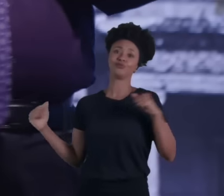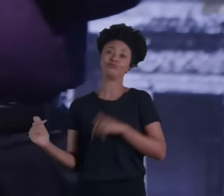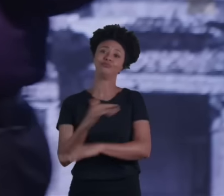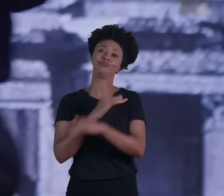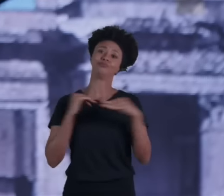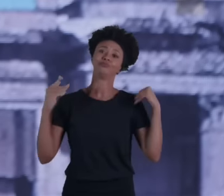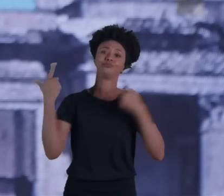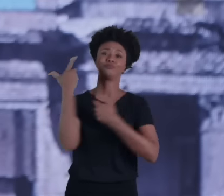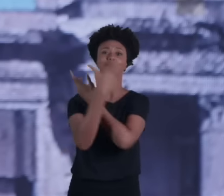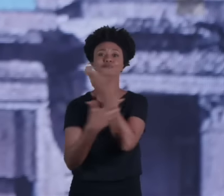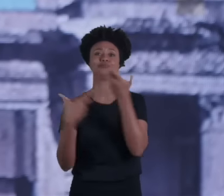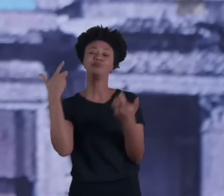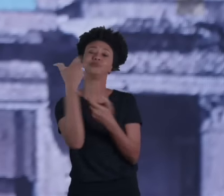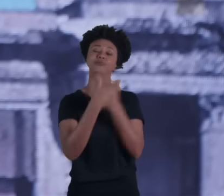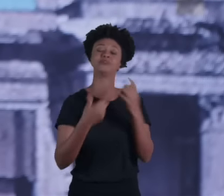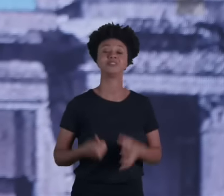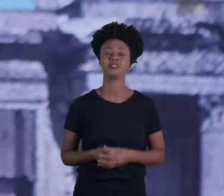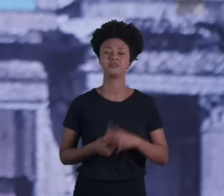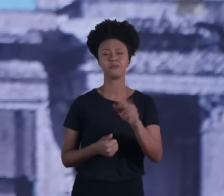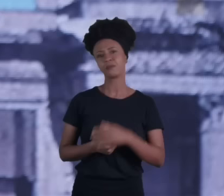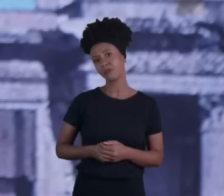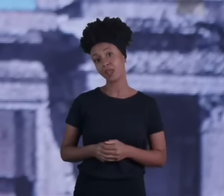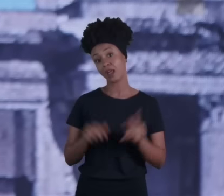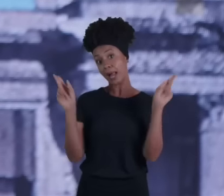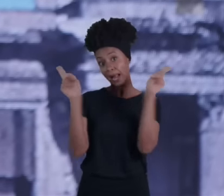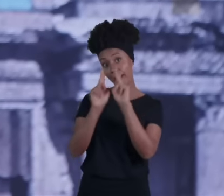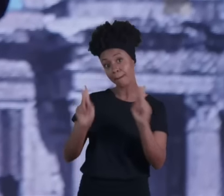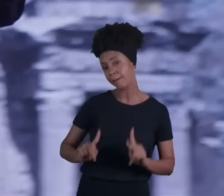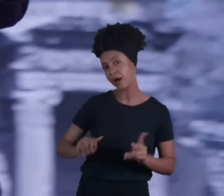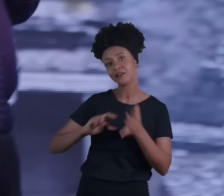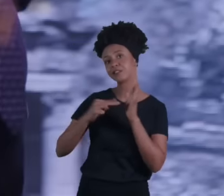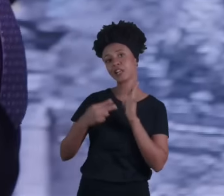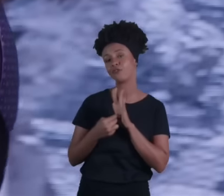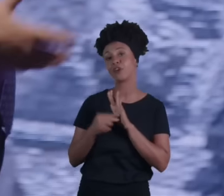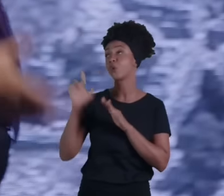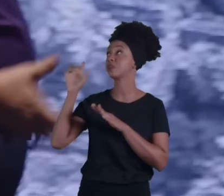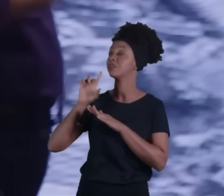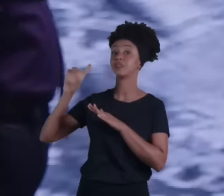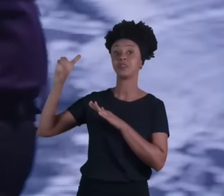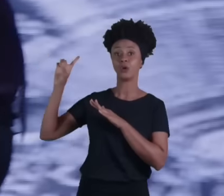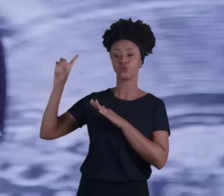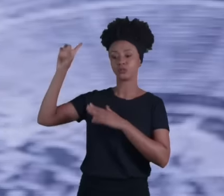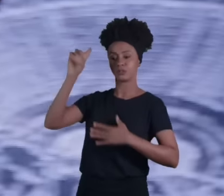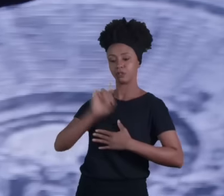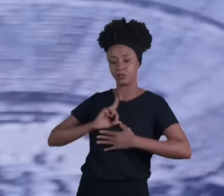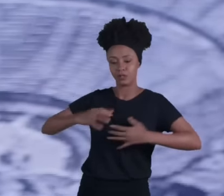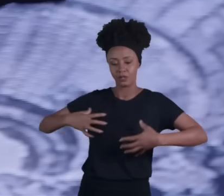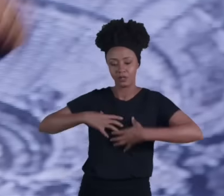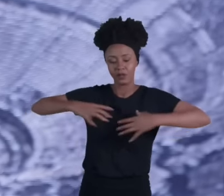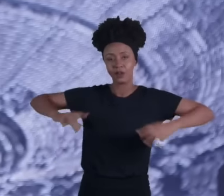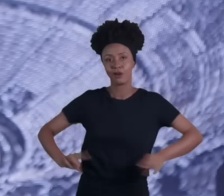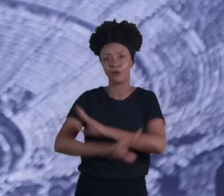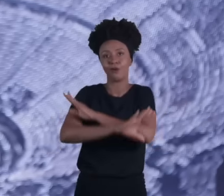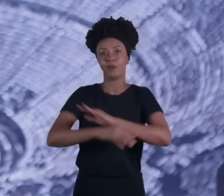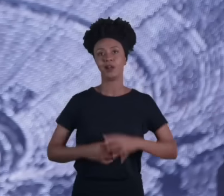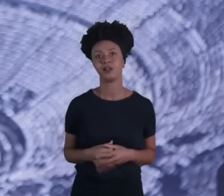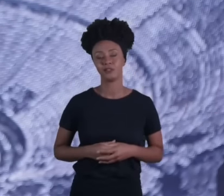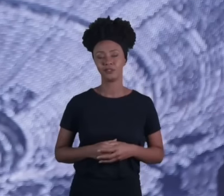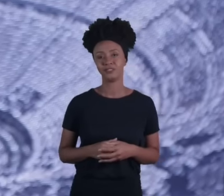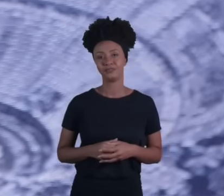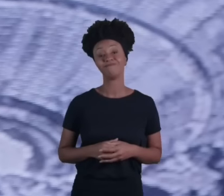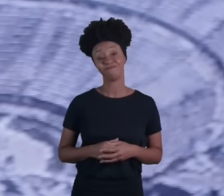é a plenitude de Deus que Ele tem para nós. Quando Jesus falava, deixo-vos a minha paz, esse é o propósito que Ele tem